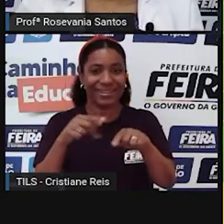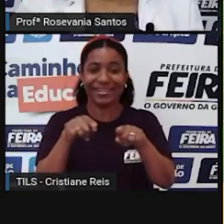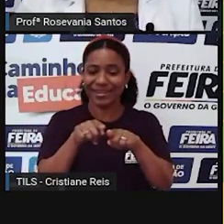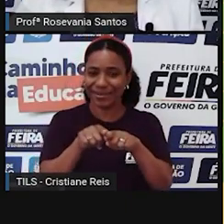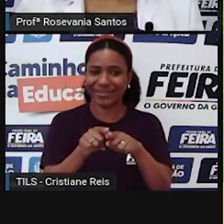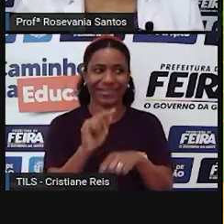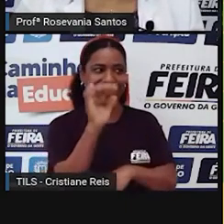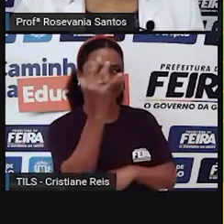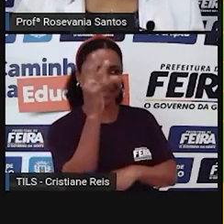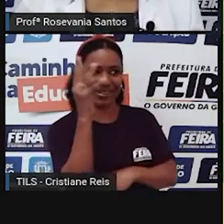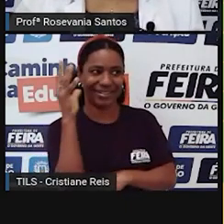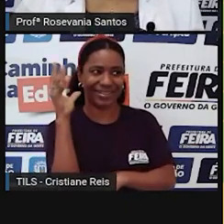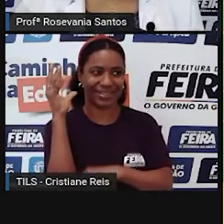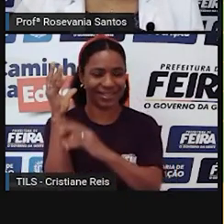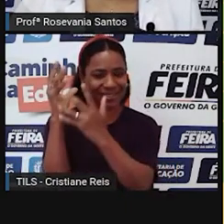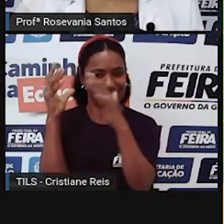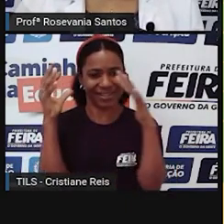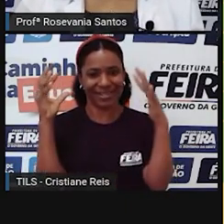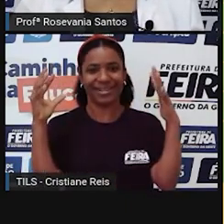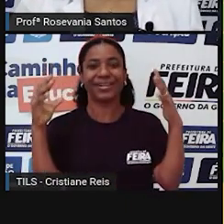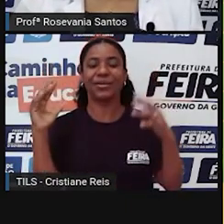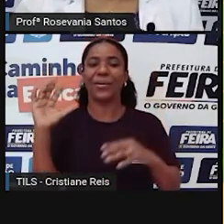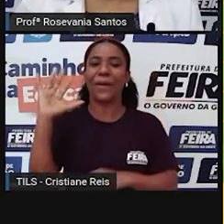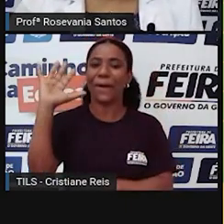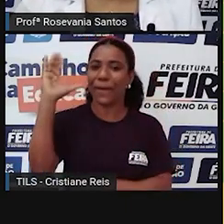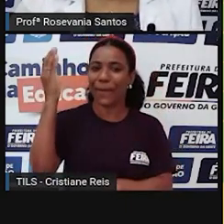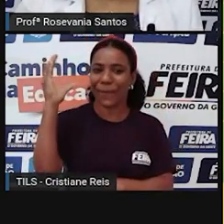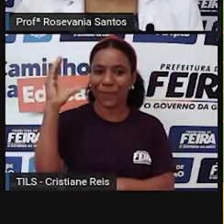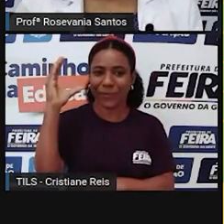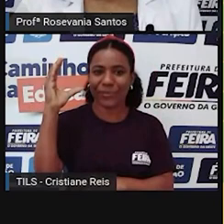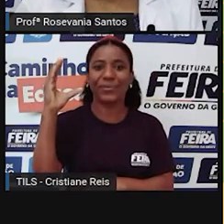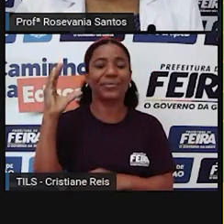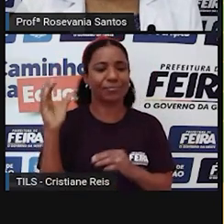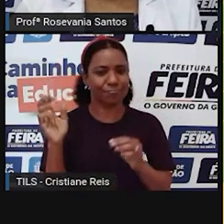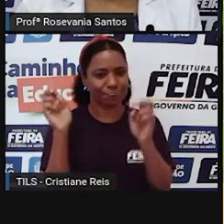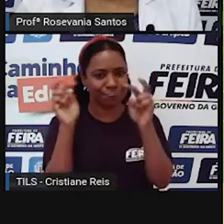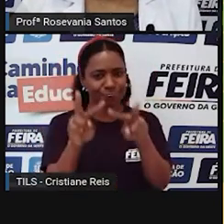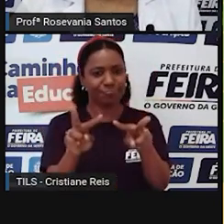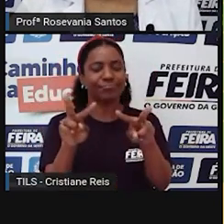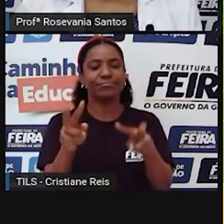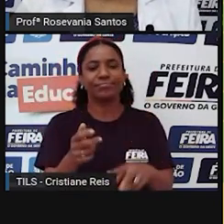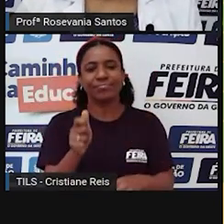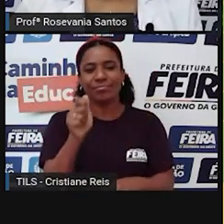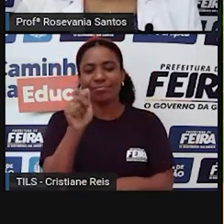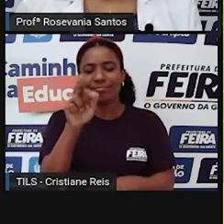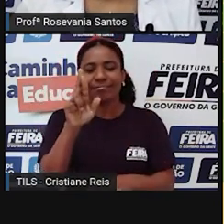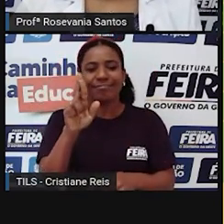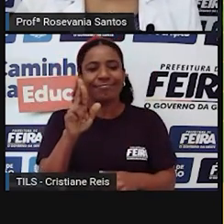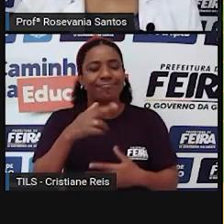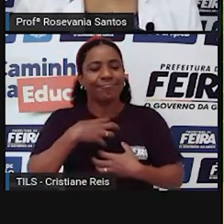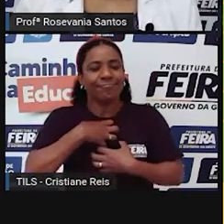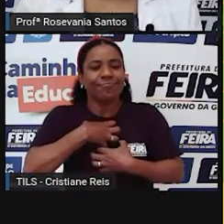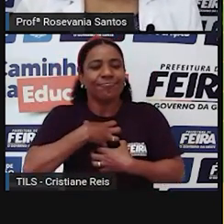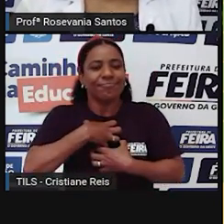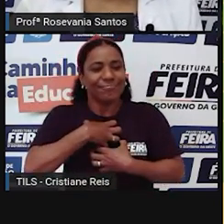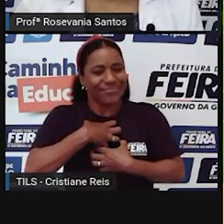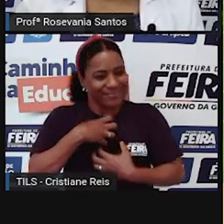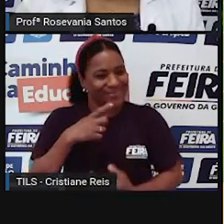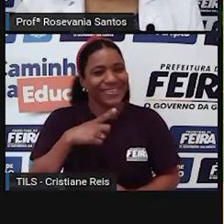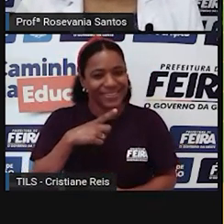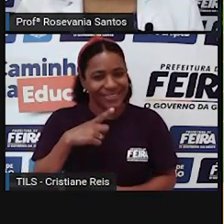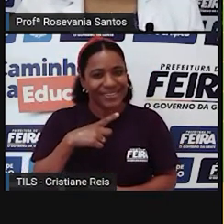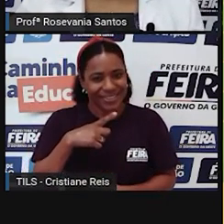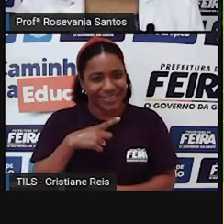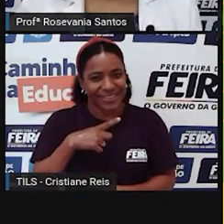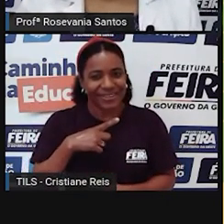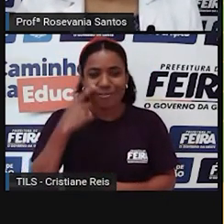vegetação aqui e eu estou vendo o clima, porque na realidade o clima é esse ar que está aí todo em volta em tudo. E que aqui, pelo